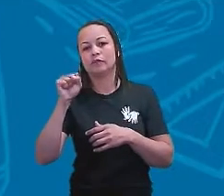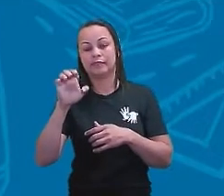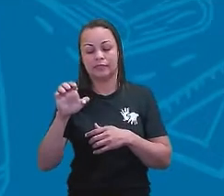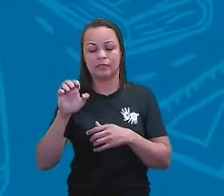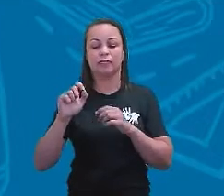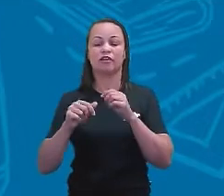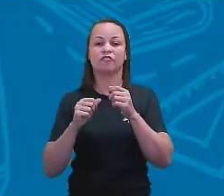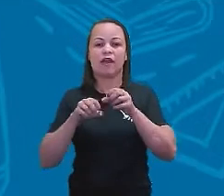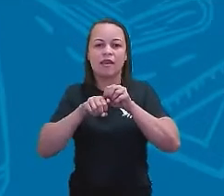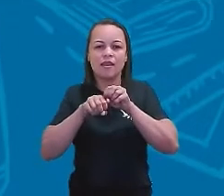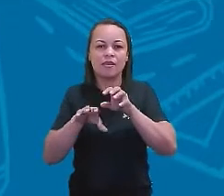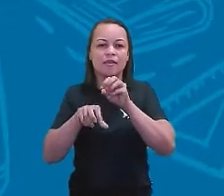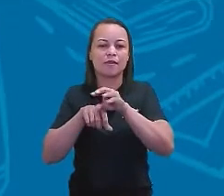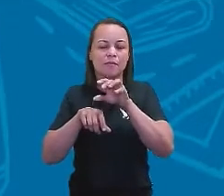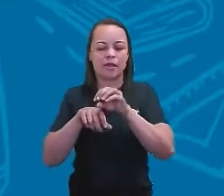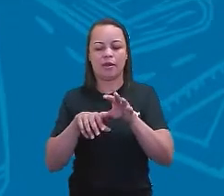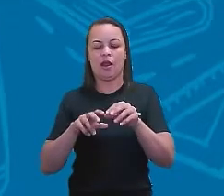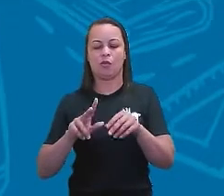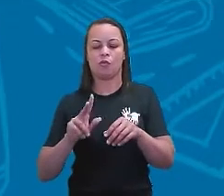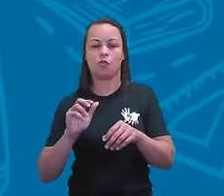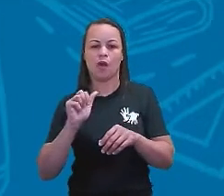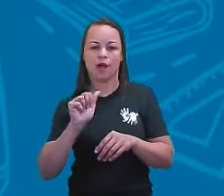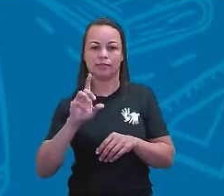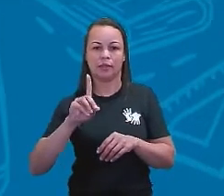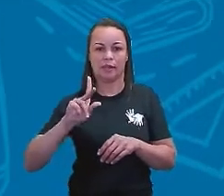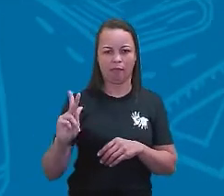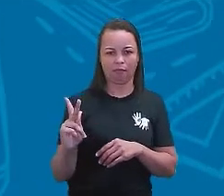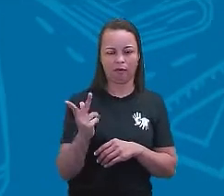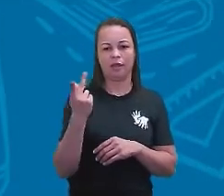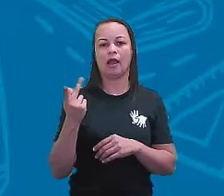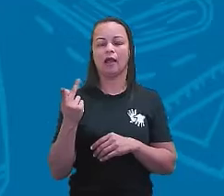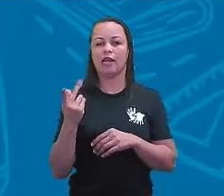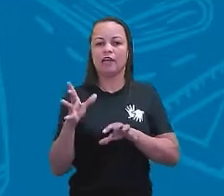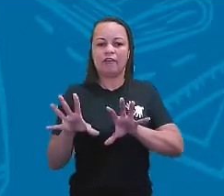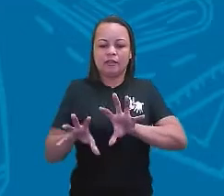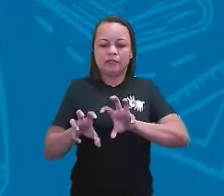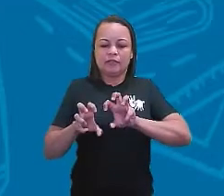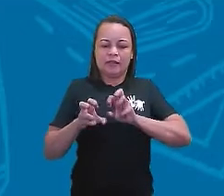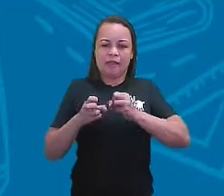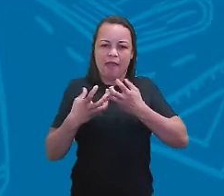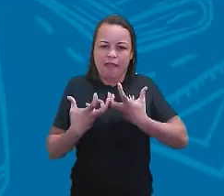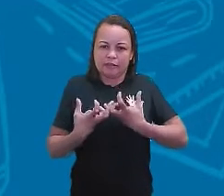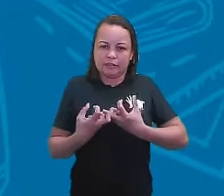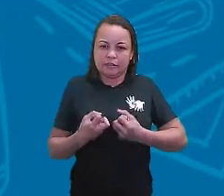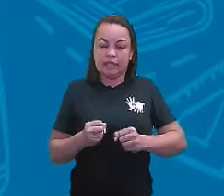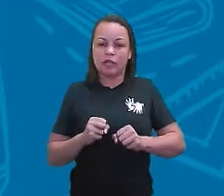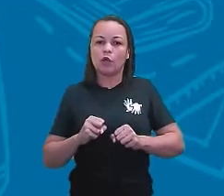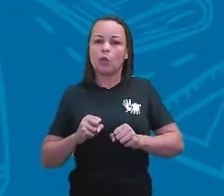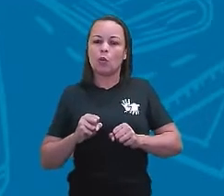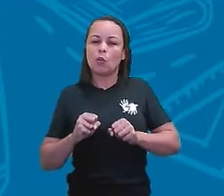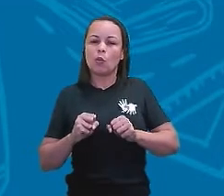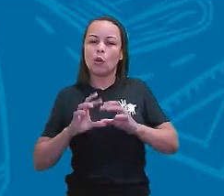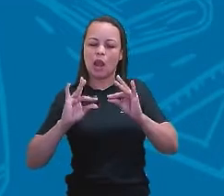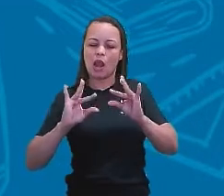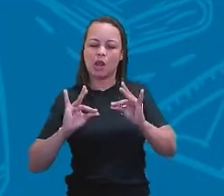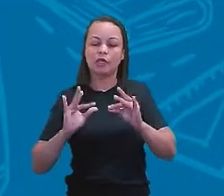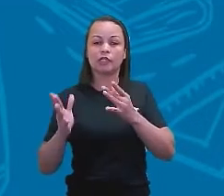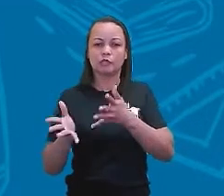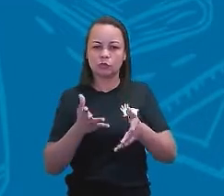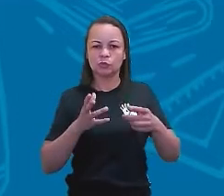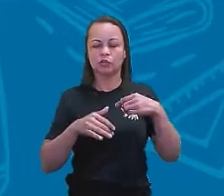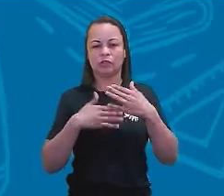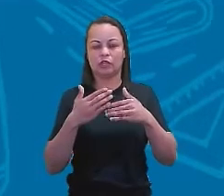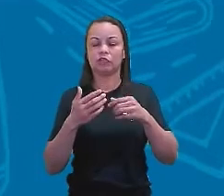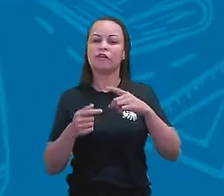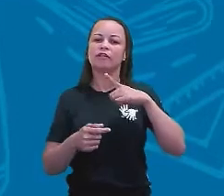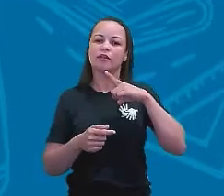o hormônio antidiurético. Ou seja, ele vai reter líquido. Se você retém líquido, a tendência é o quê? Você vai ter também aumento